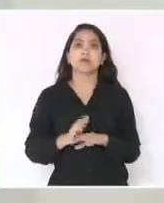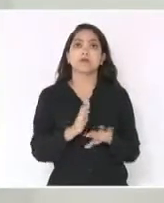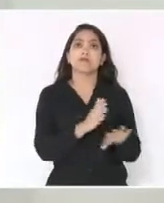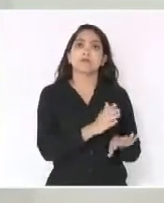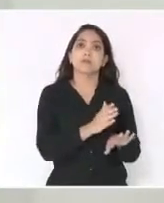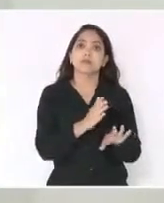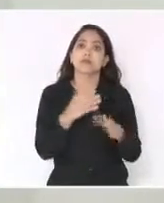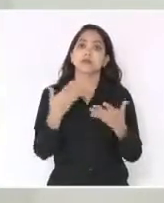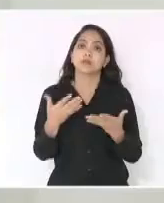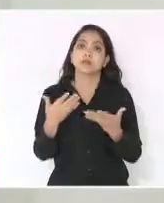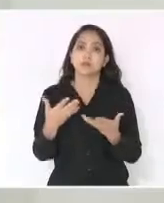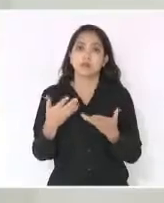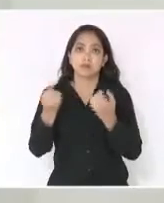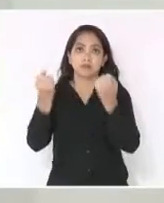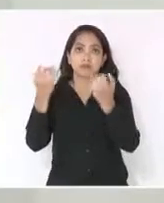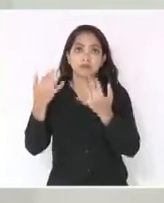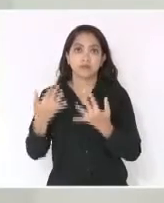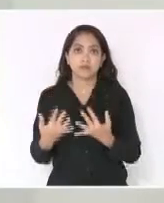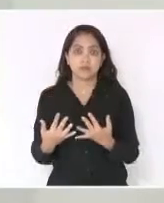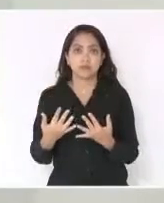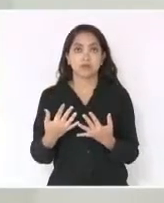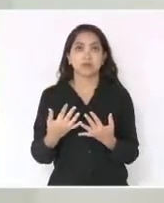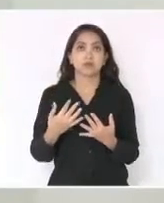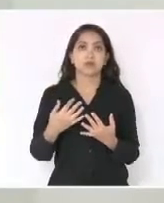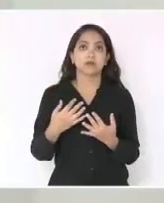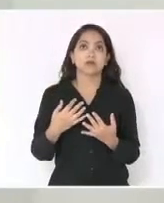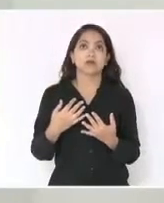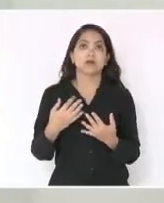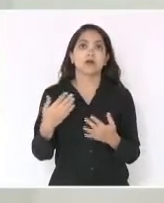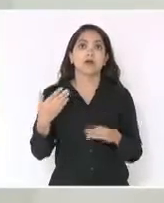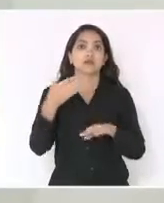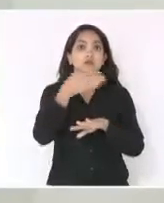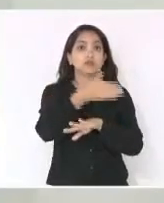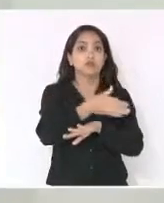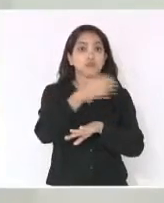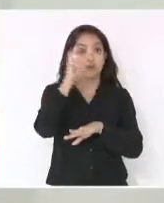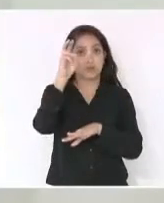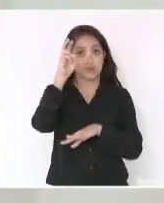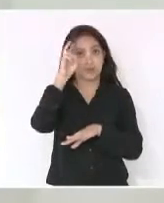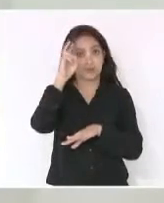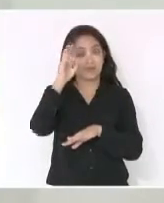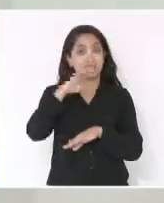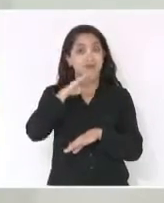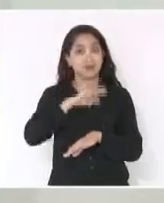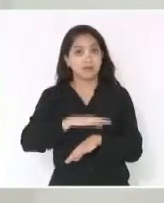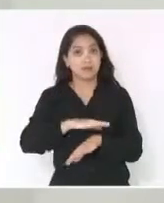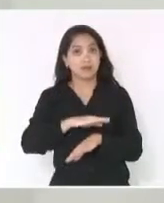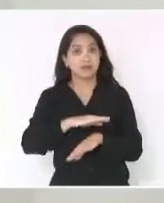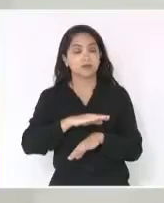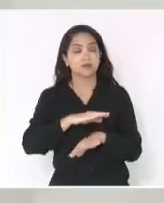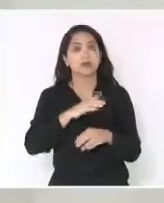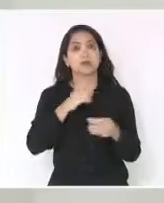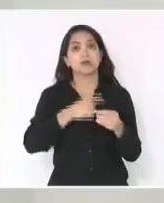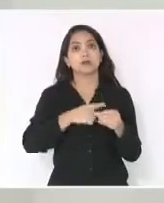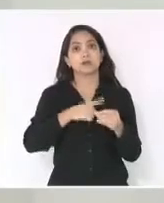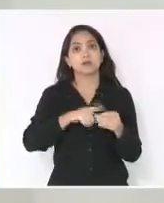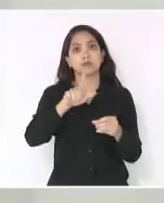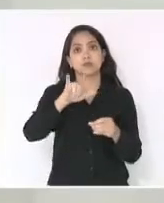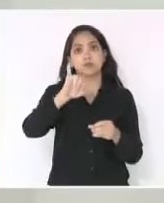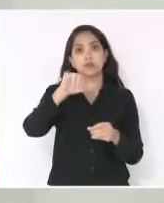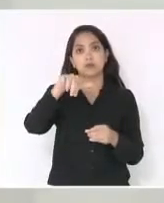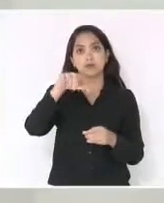presidente nós tivemos na quinta no final da tarde no município de lindóia do sul